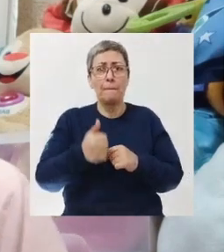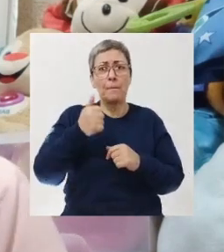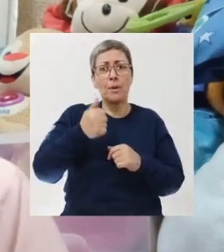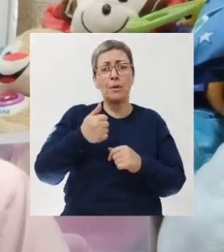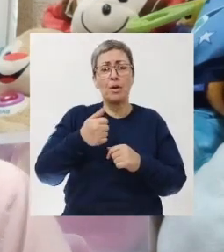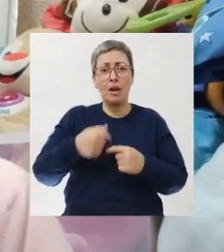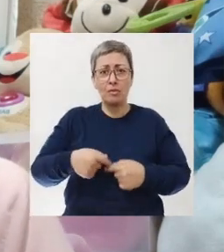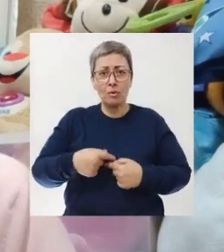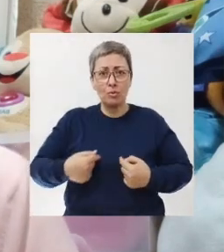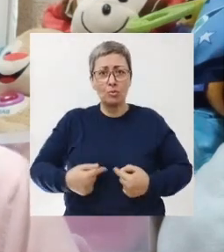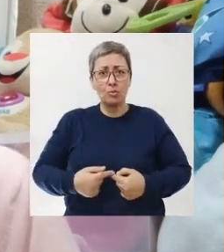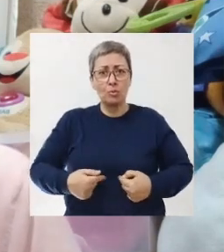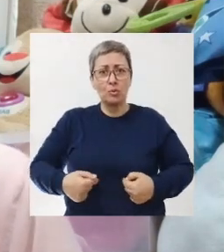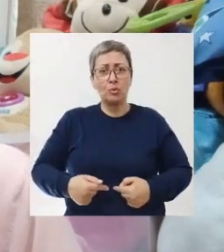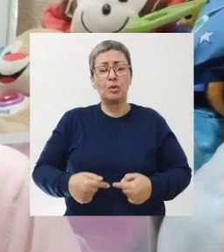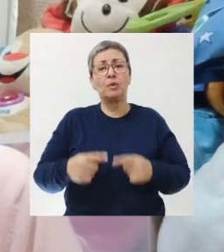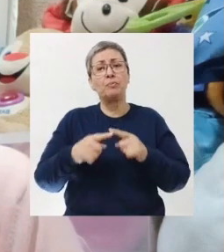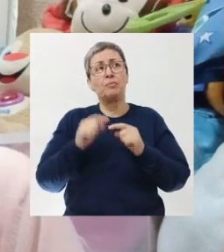bastante o intestino,